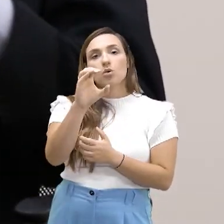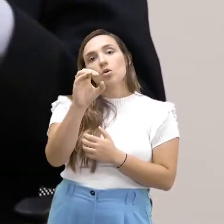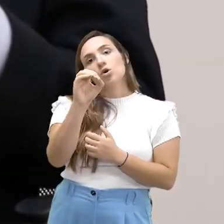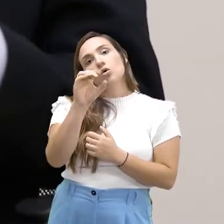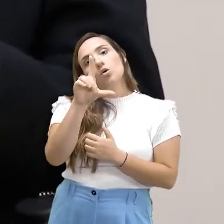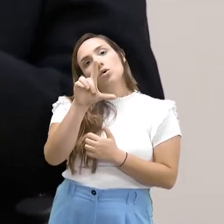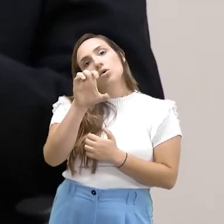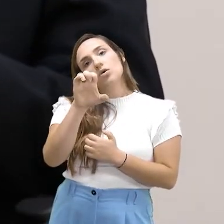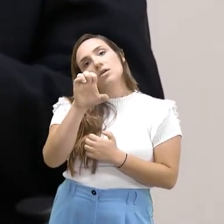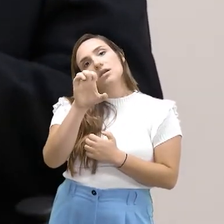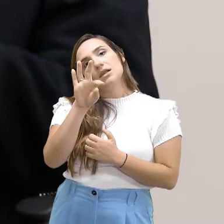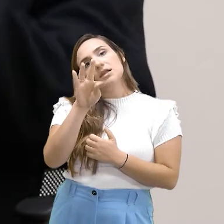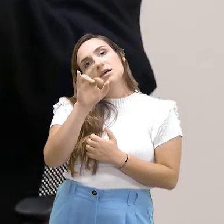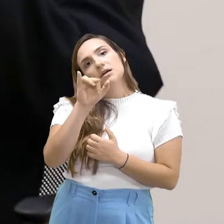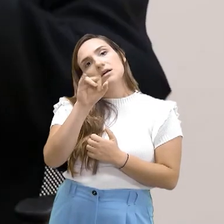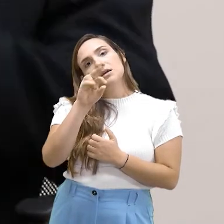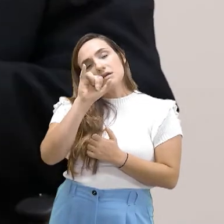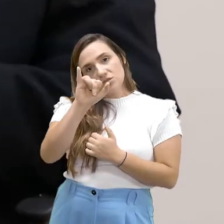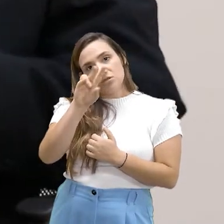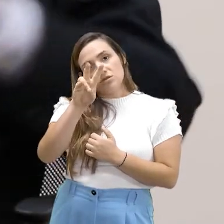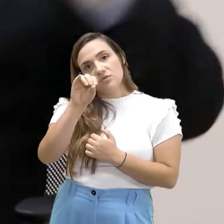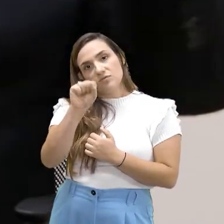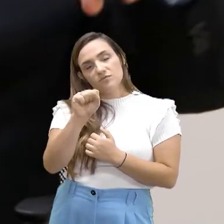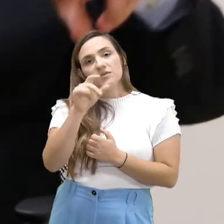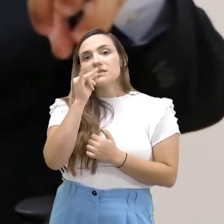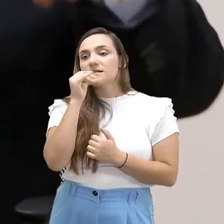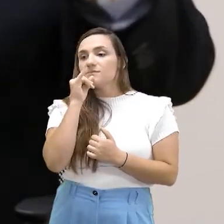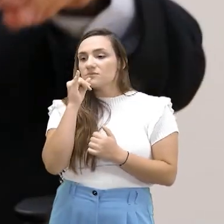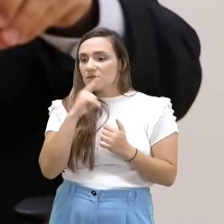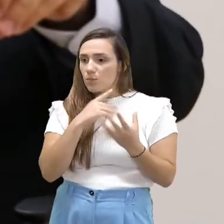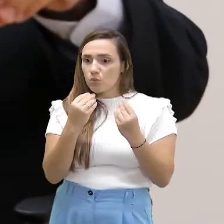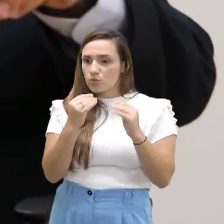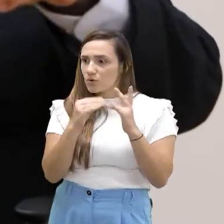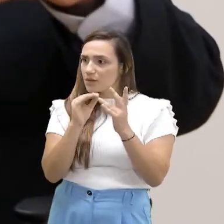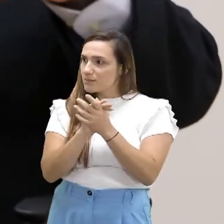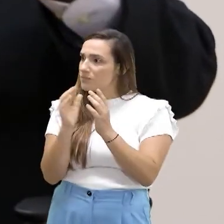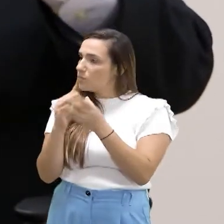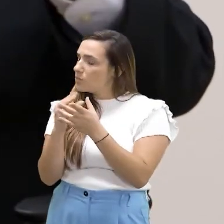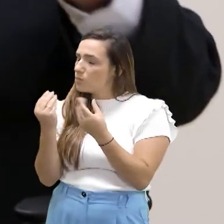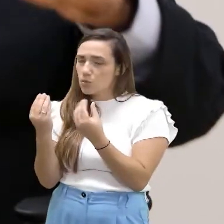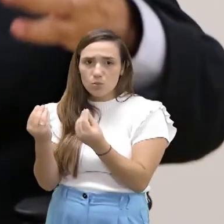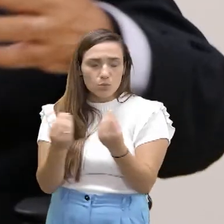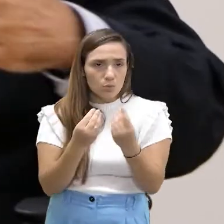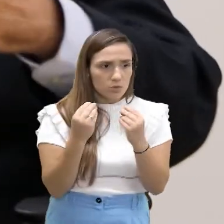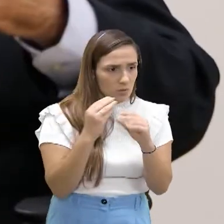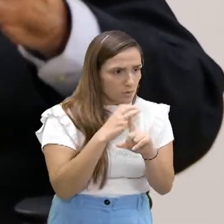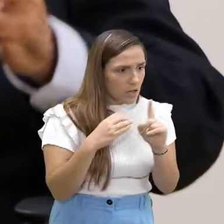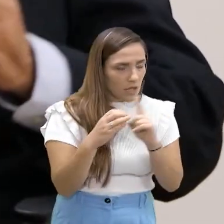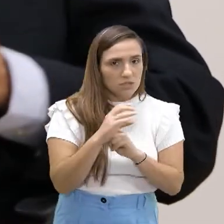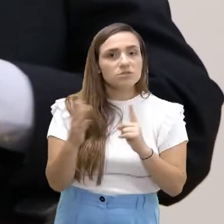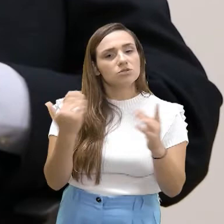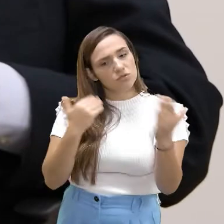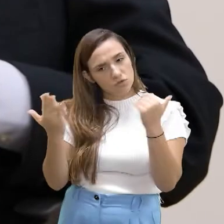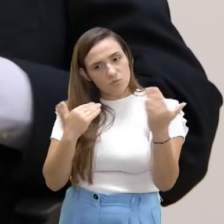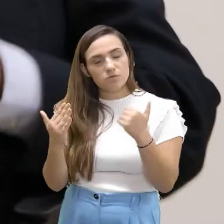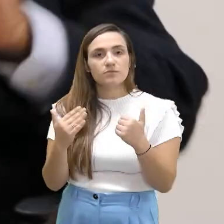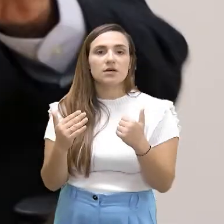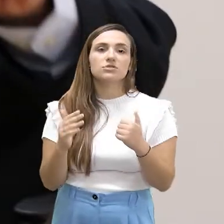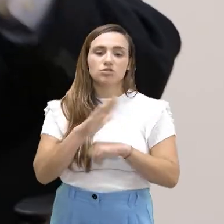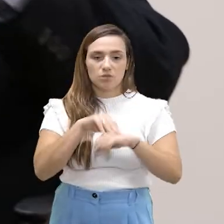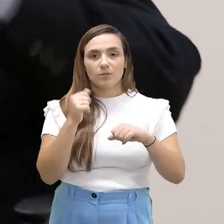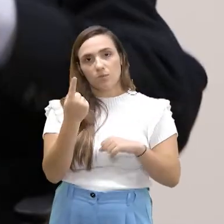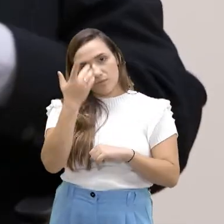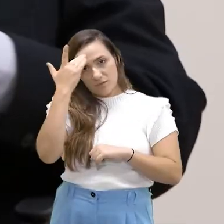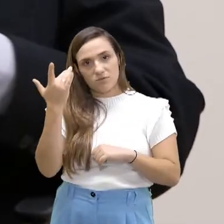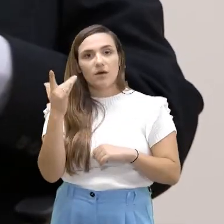São programas feitos entre o Poder Judiciário, entre o juiz diretor do foro e os membros da comunidade, né? Então